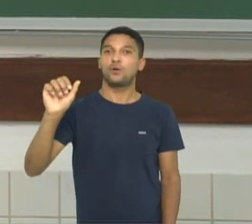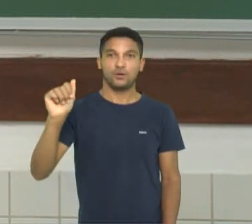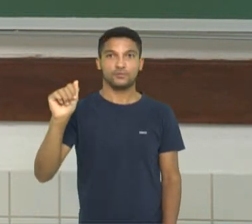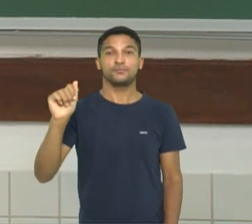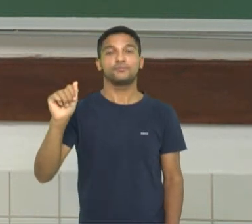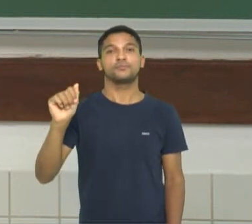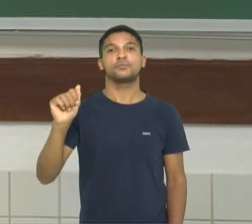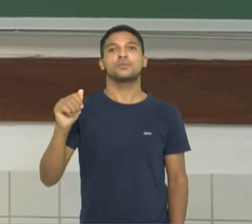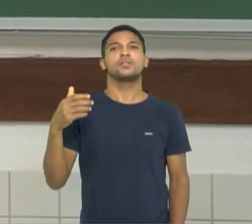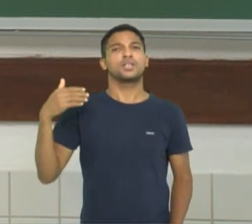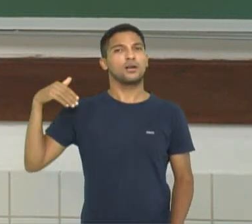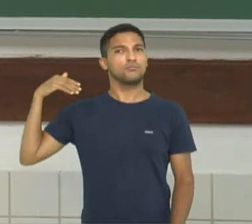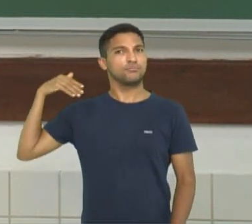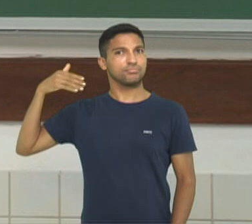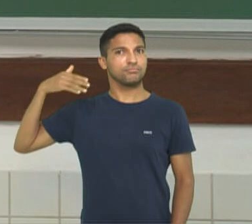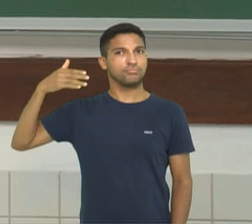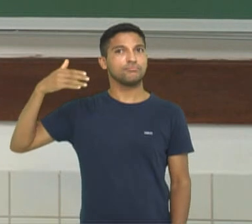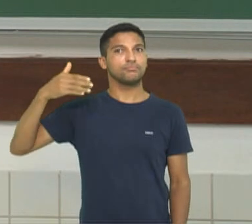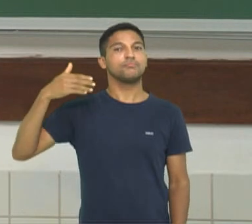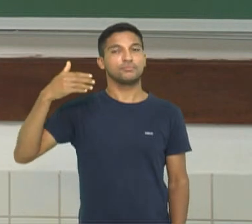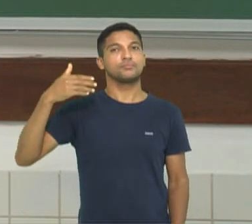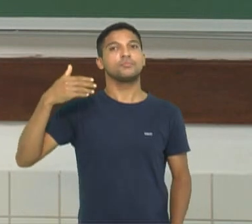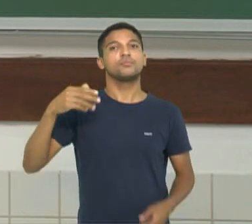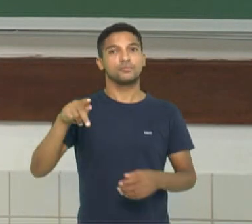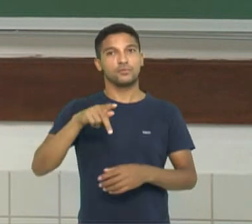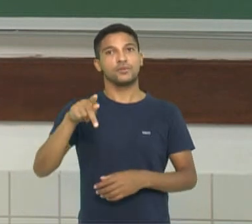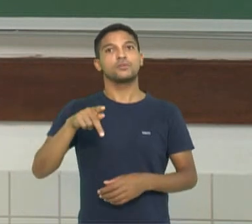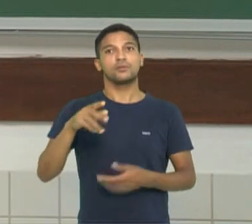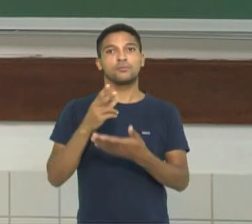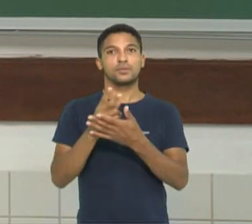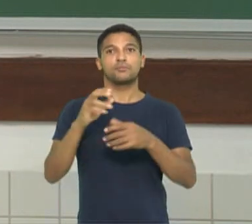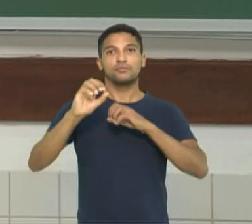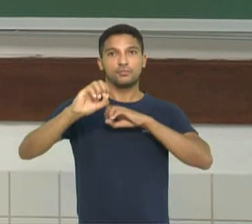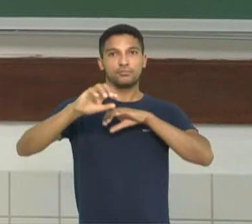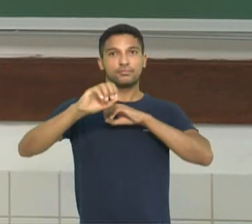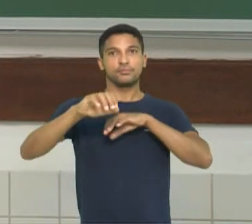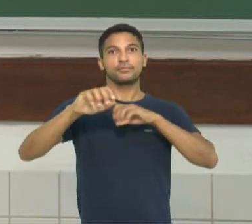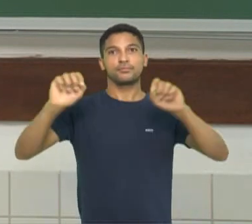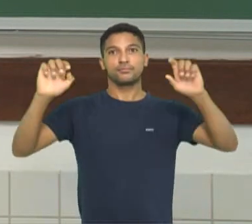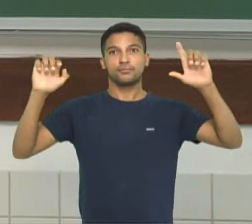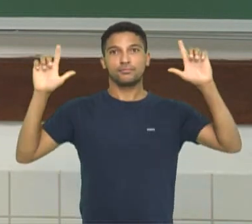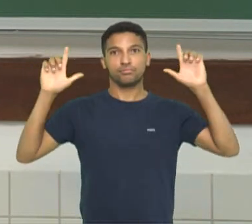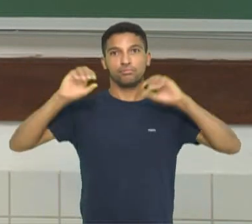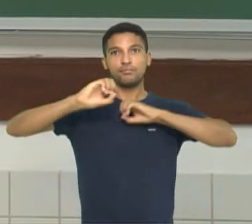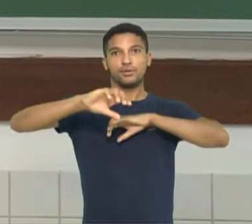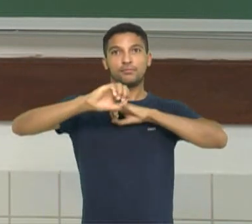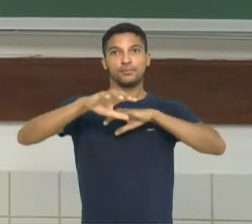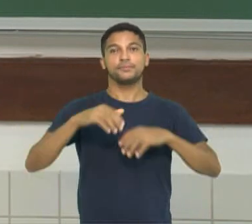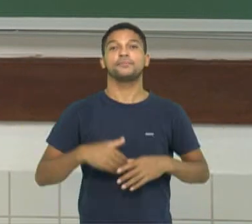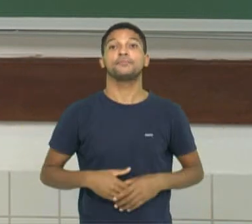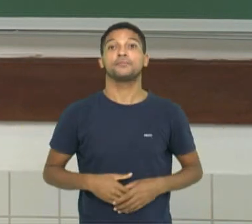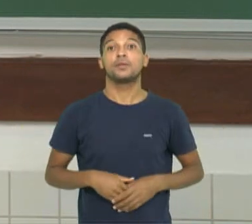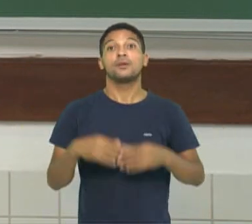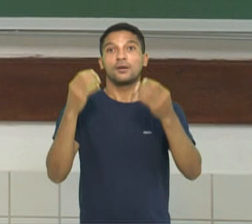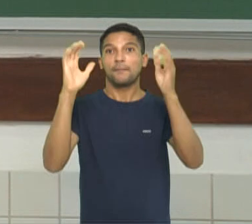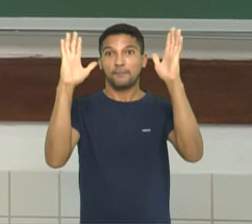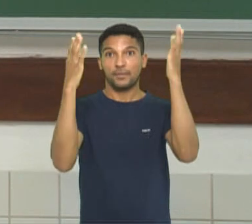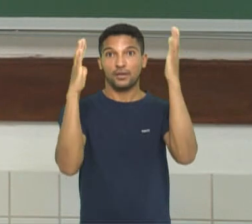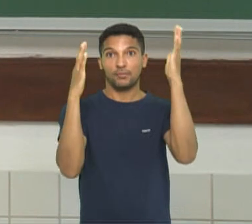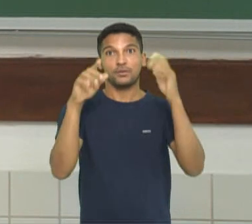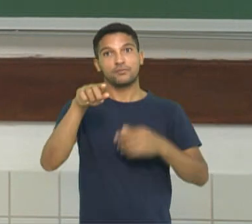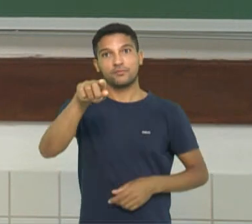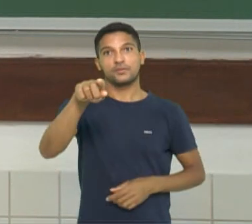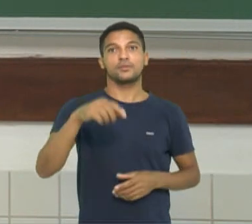já desde a 13ª aula, né? E parabenizo vocês. Quero dizer que vocês são realmente muito especiais por estarem